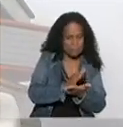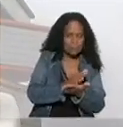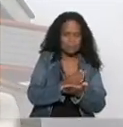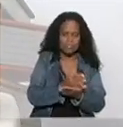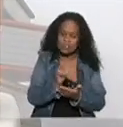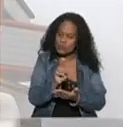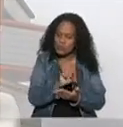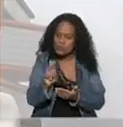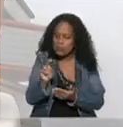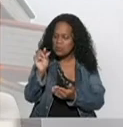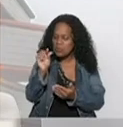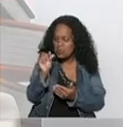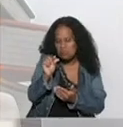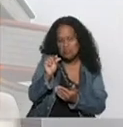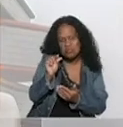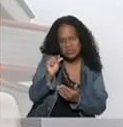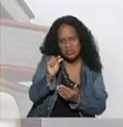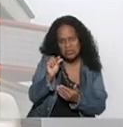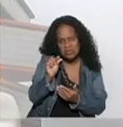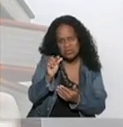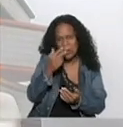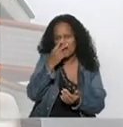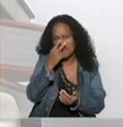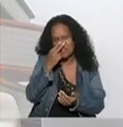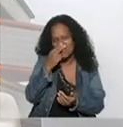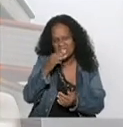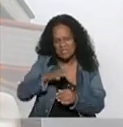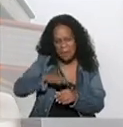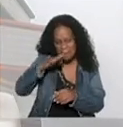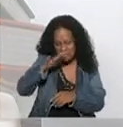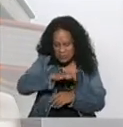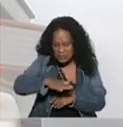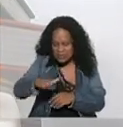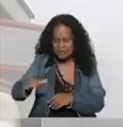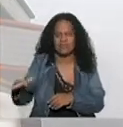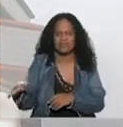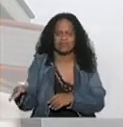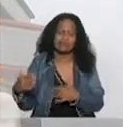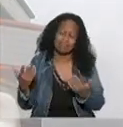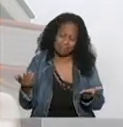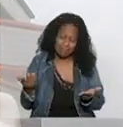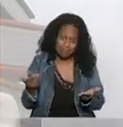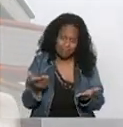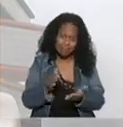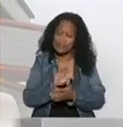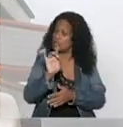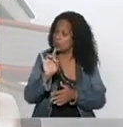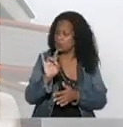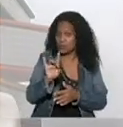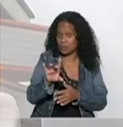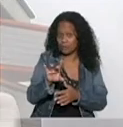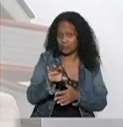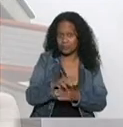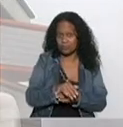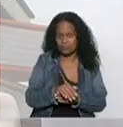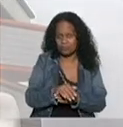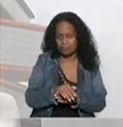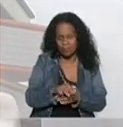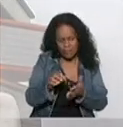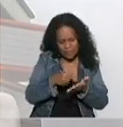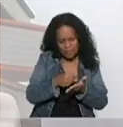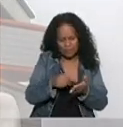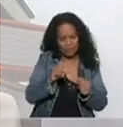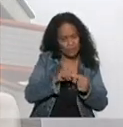antes da inauguração, alguém pegou um livro de Tupi-Guarani e descobriu que Casa da Criança em Tupi-Guarani